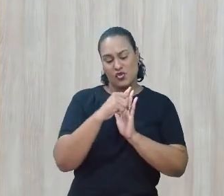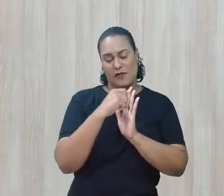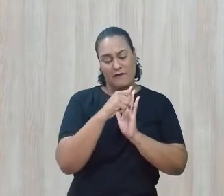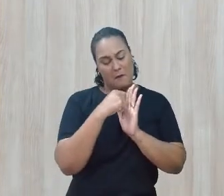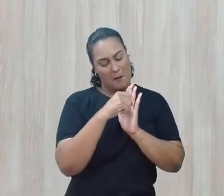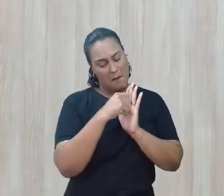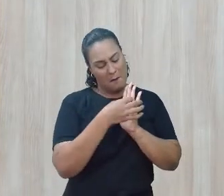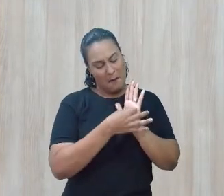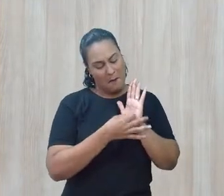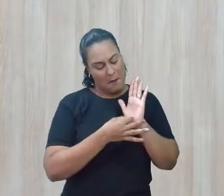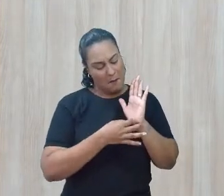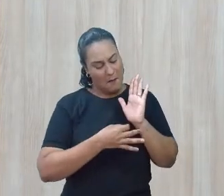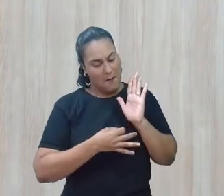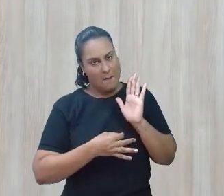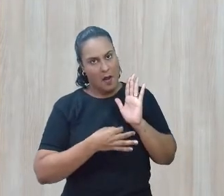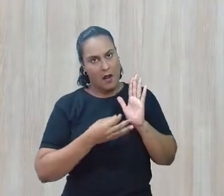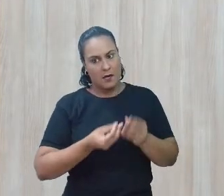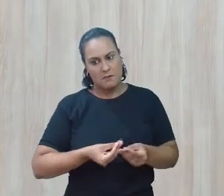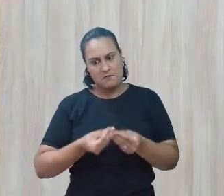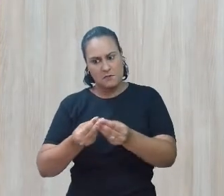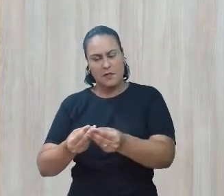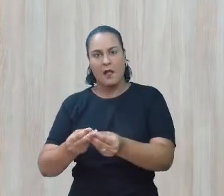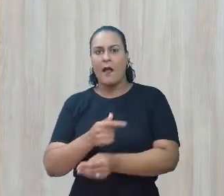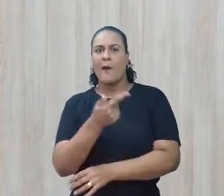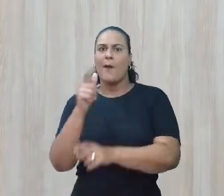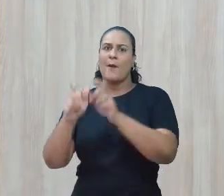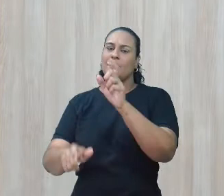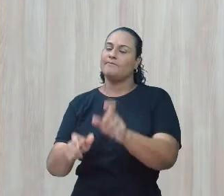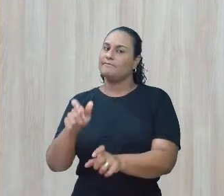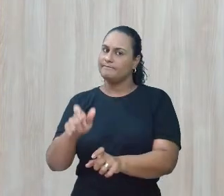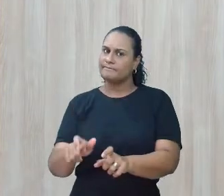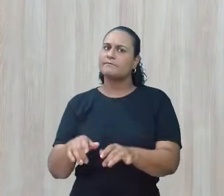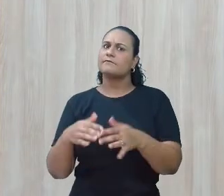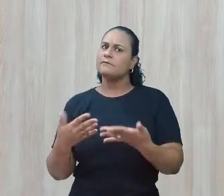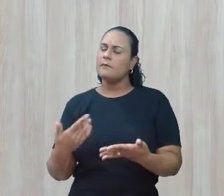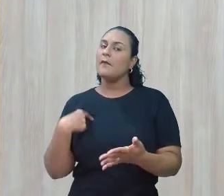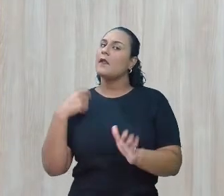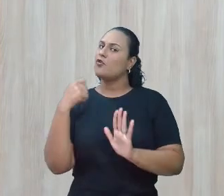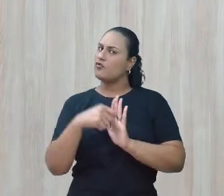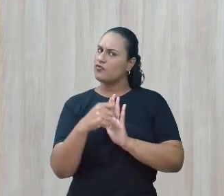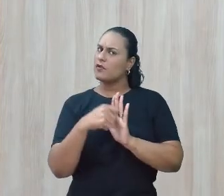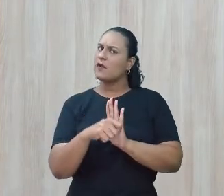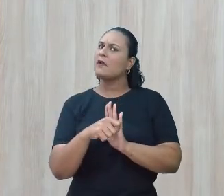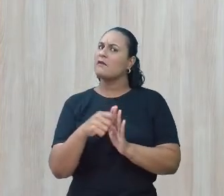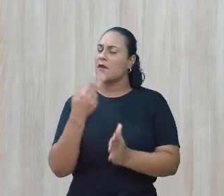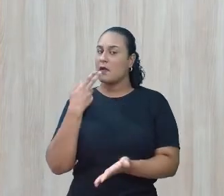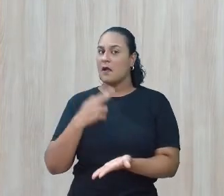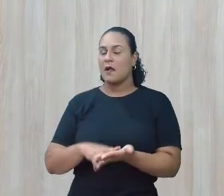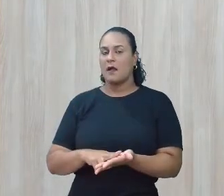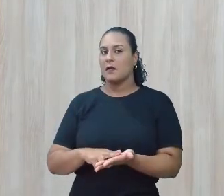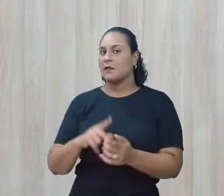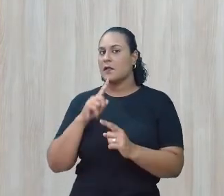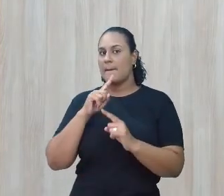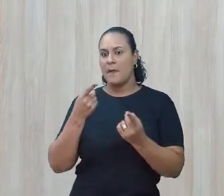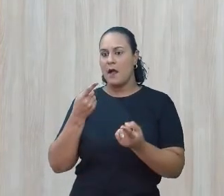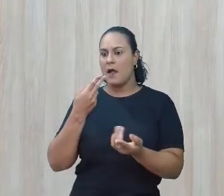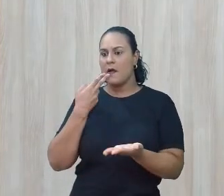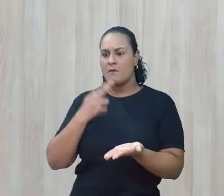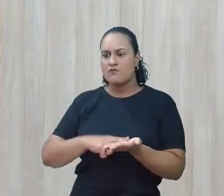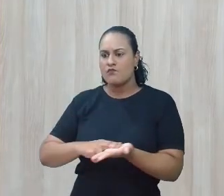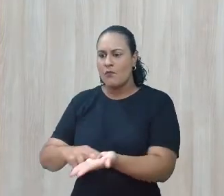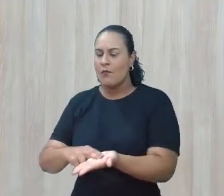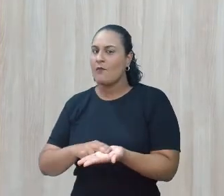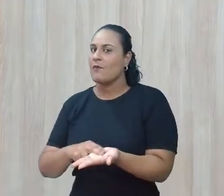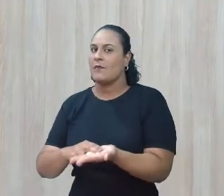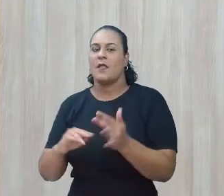longas cartas para outras pessoas, né? Claro que a gente ainda escreve carta. Eu escrevo cartas, mas eu não mando pelo correio. Geralmente eu